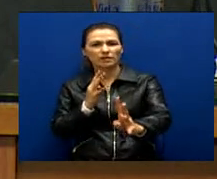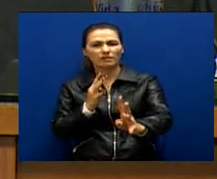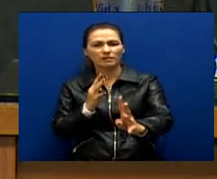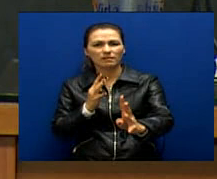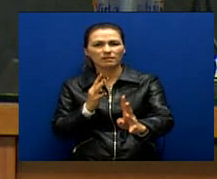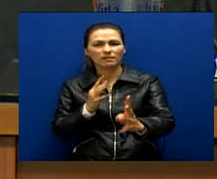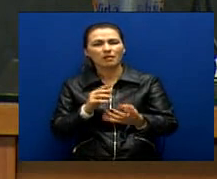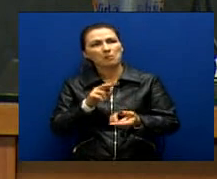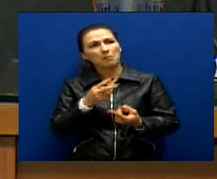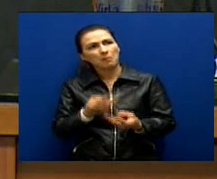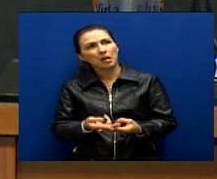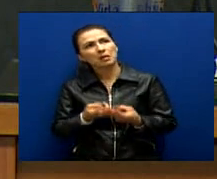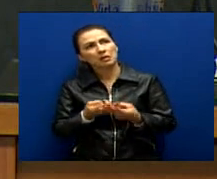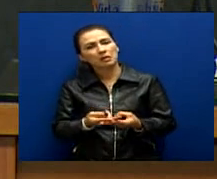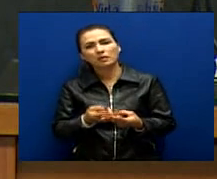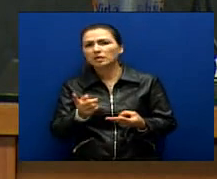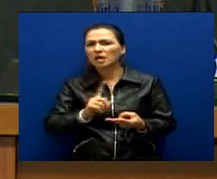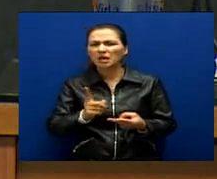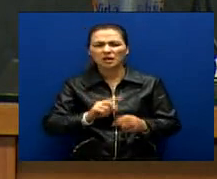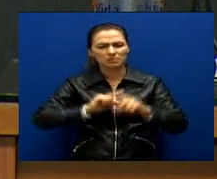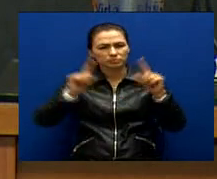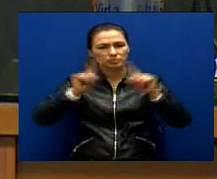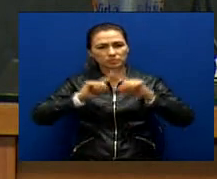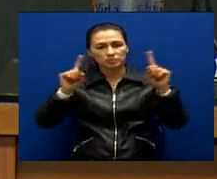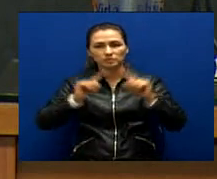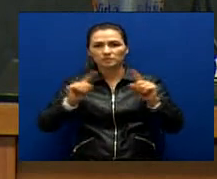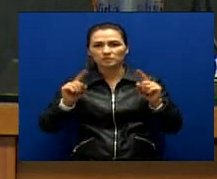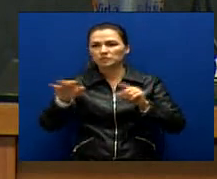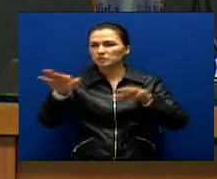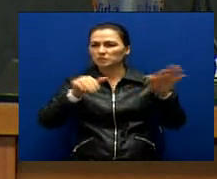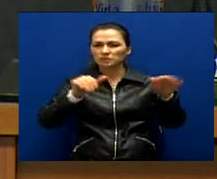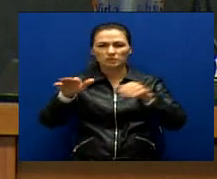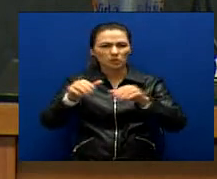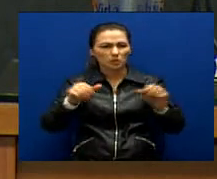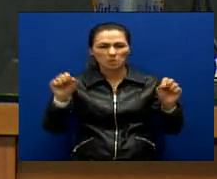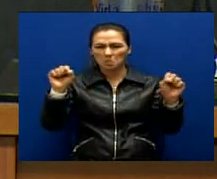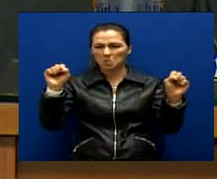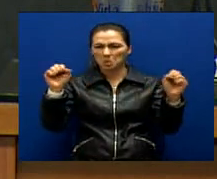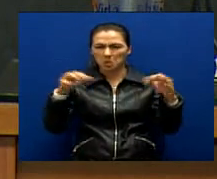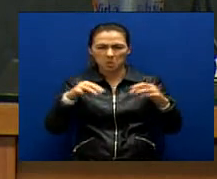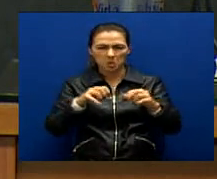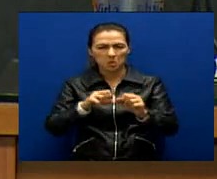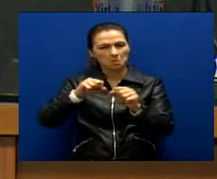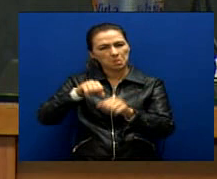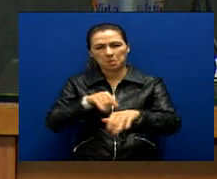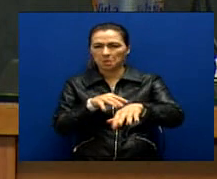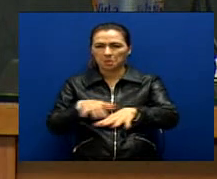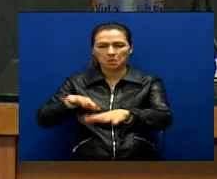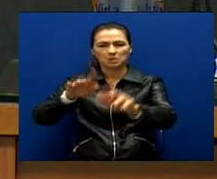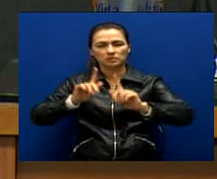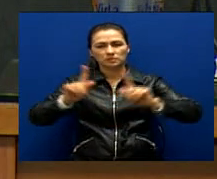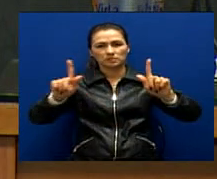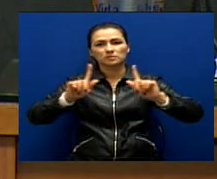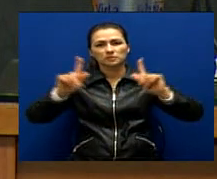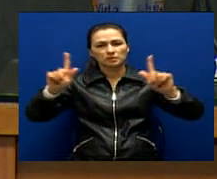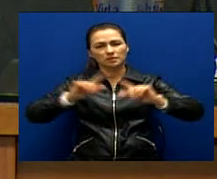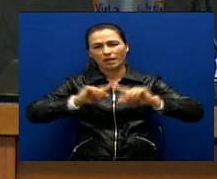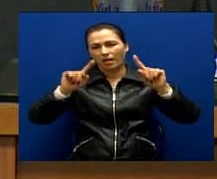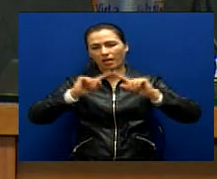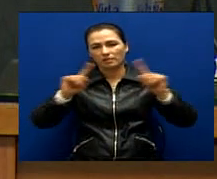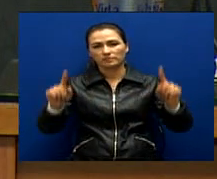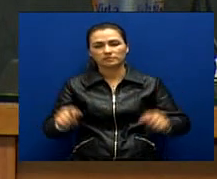filha fez com certeza ocupam muito melhor uma rua avenida mestrado e fazem um barulho bom e consegue cobrar lutar